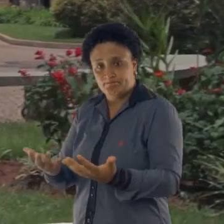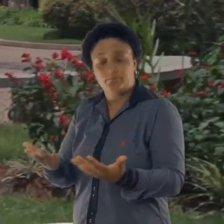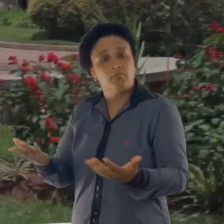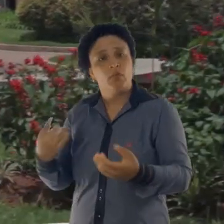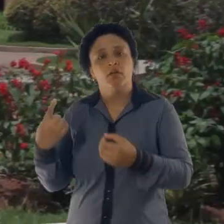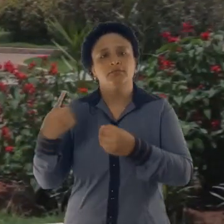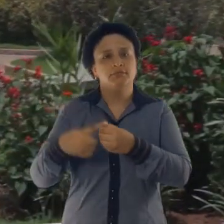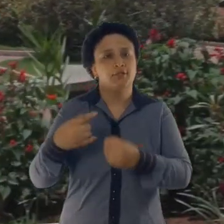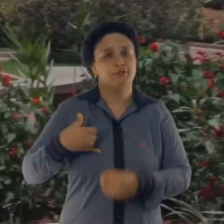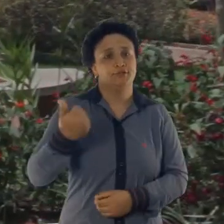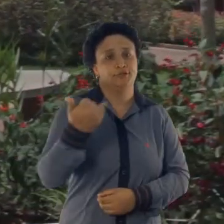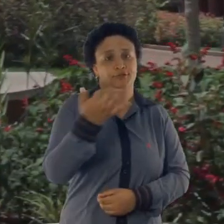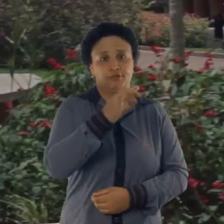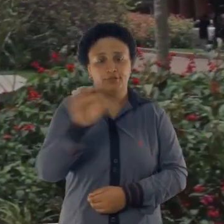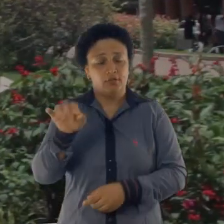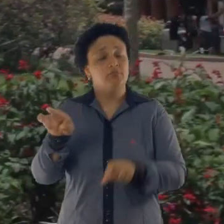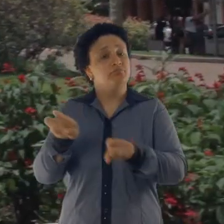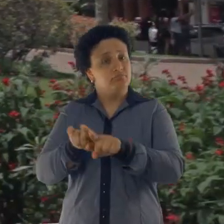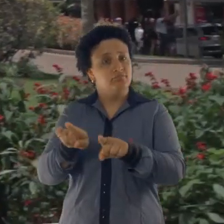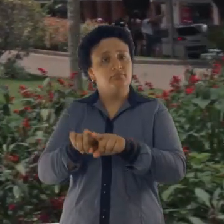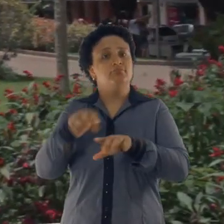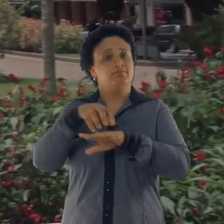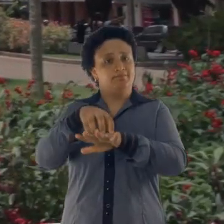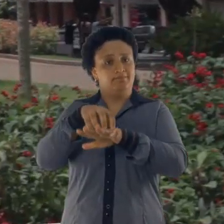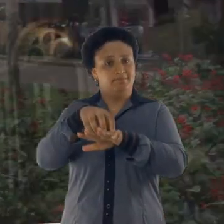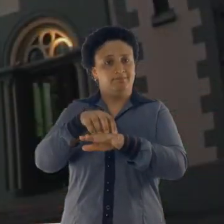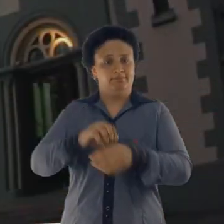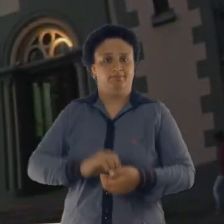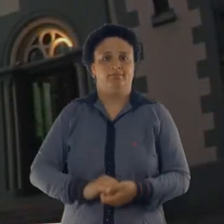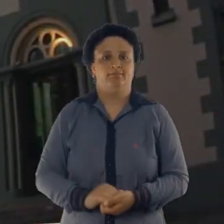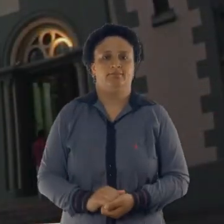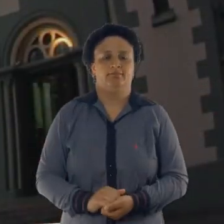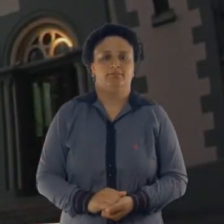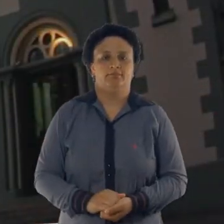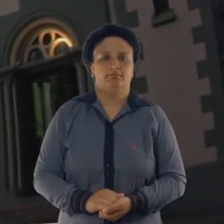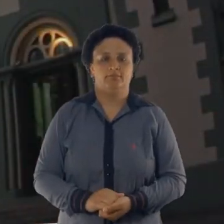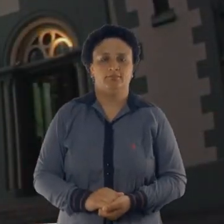A cidade centenária fomenta também o turismo.